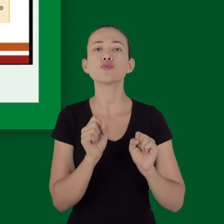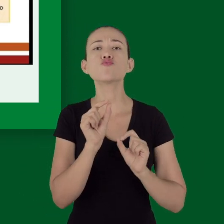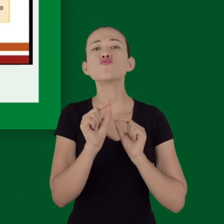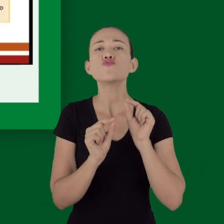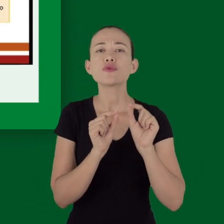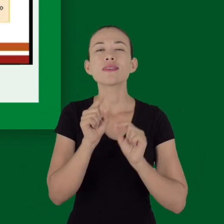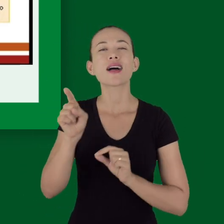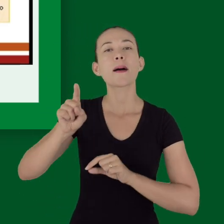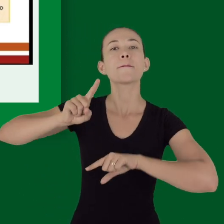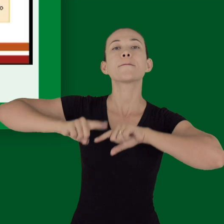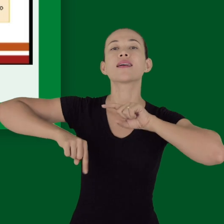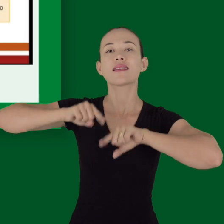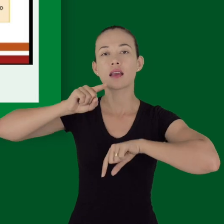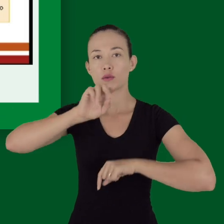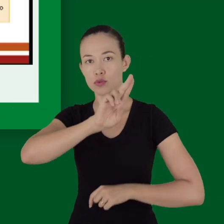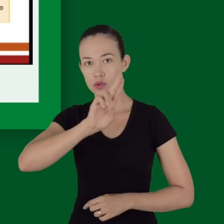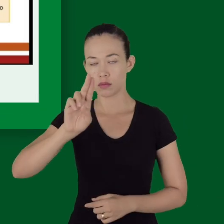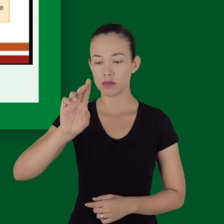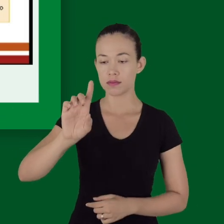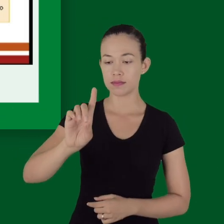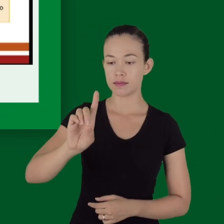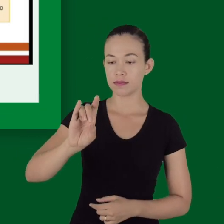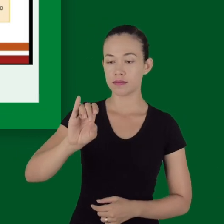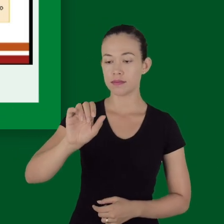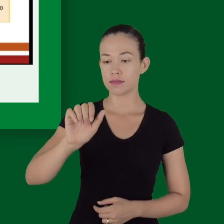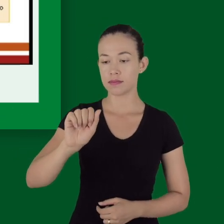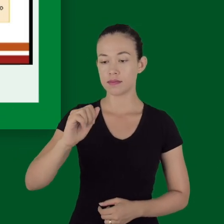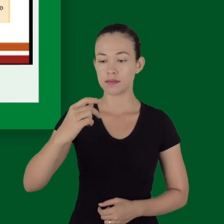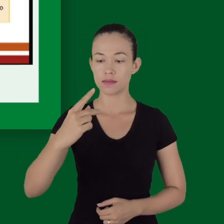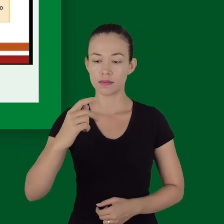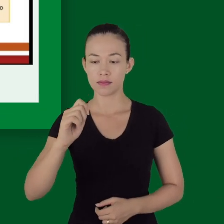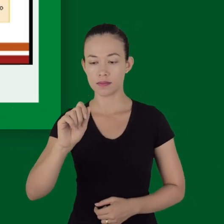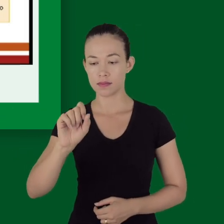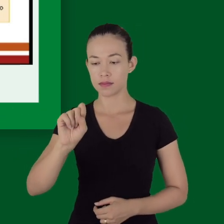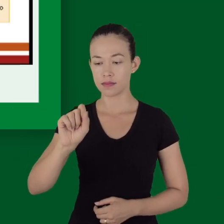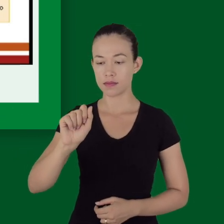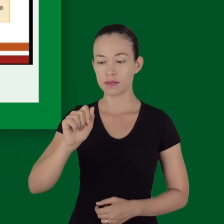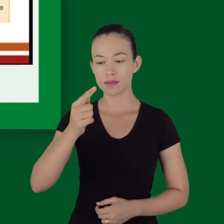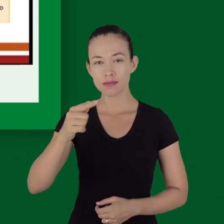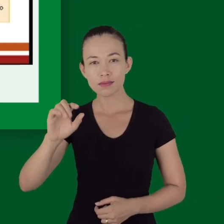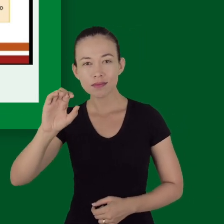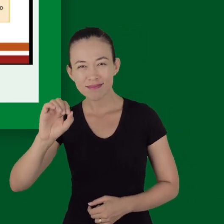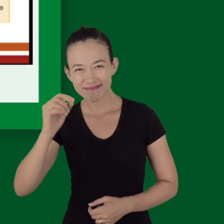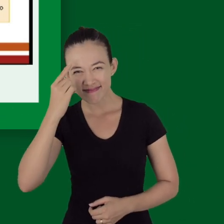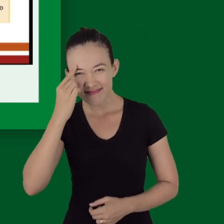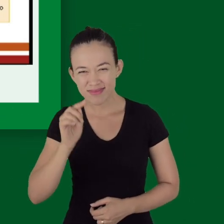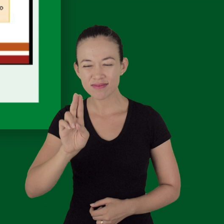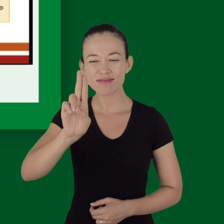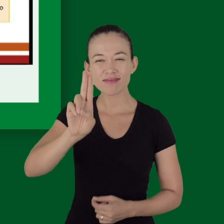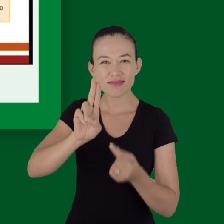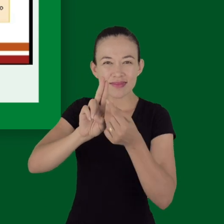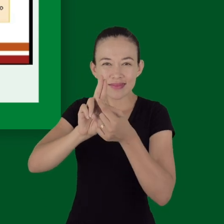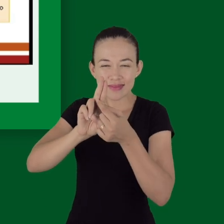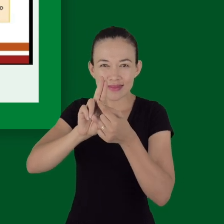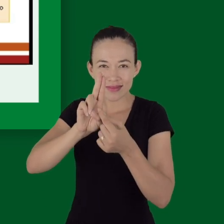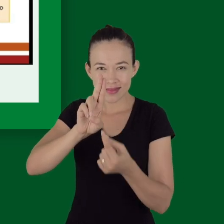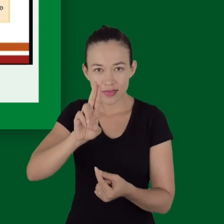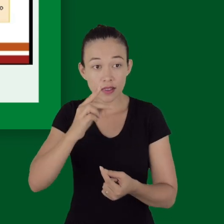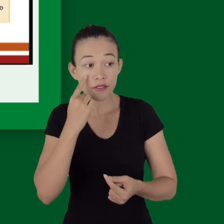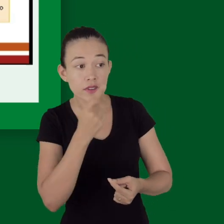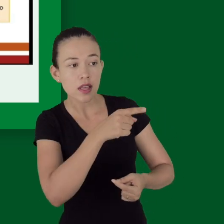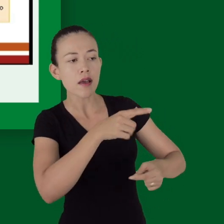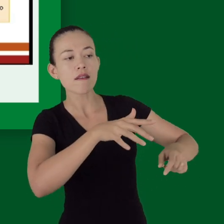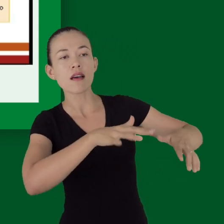ser melhor avaliada, principalmente com diapasão, onde você consegue avaliar a vibração, mas, de um modo geral,